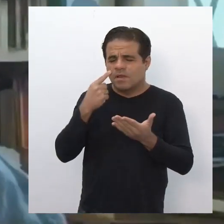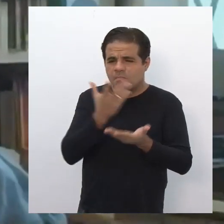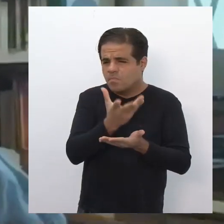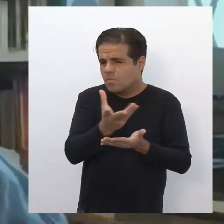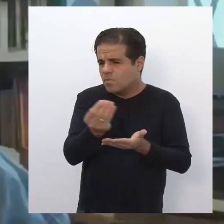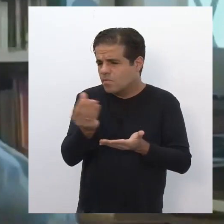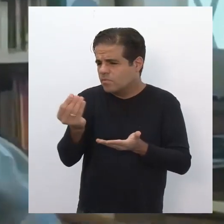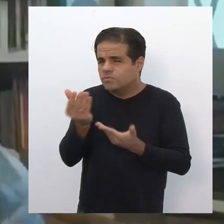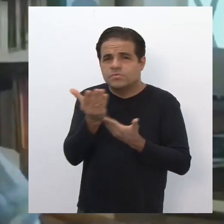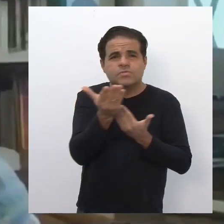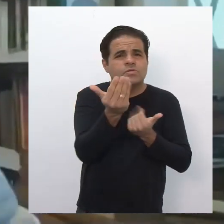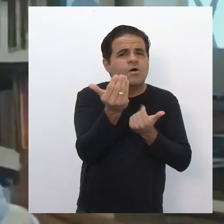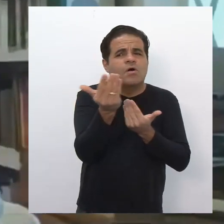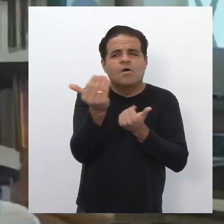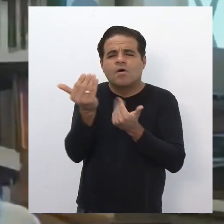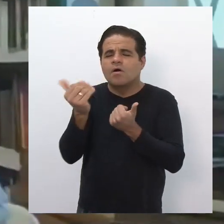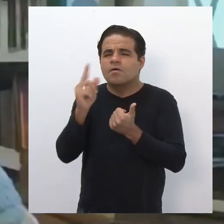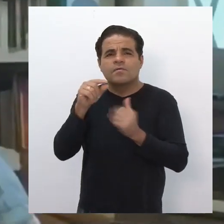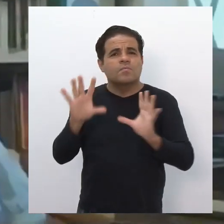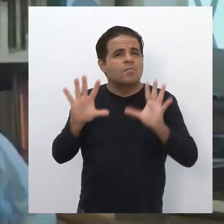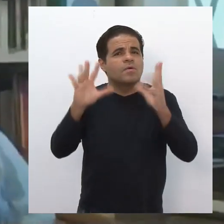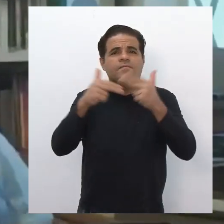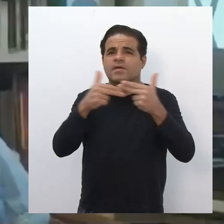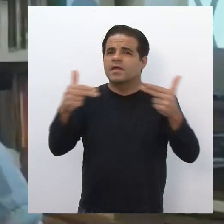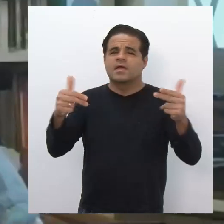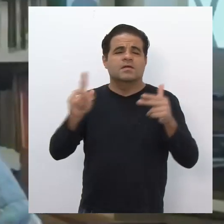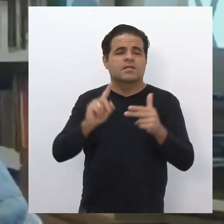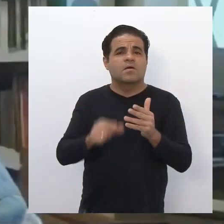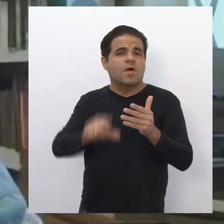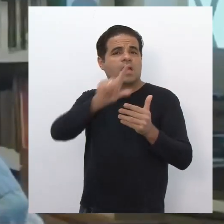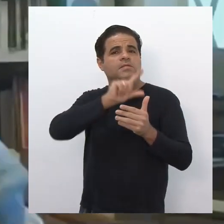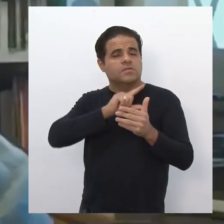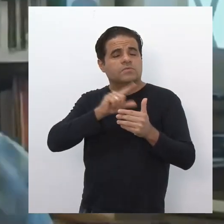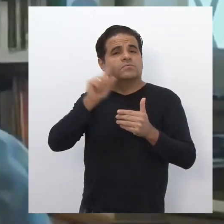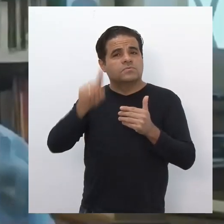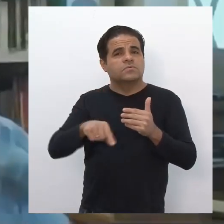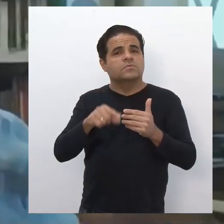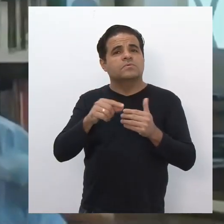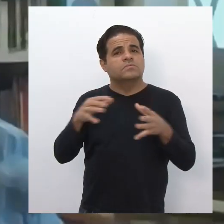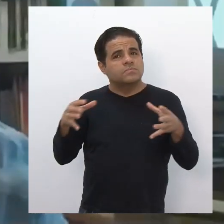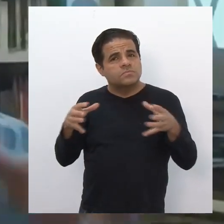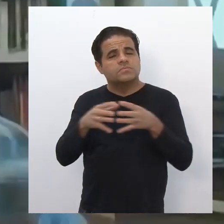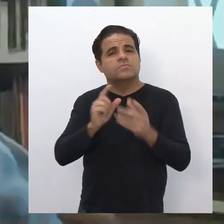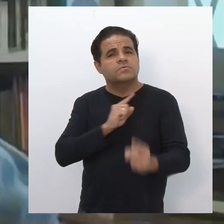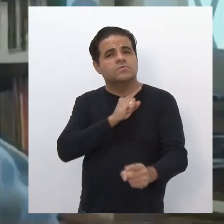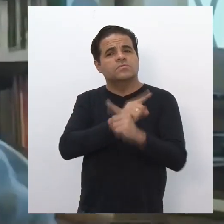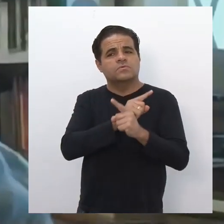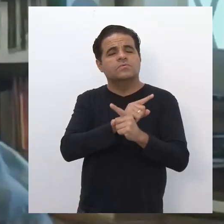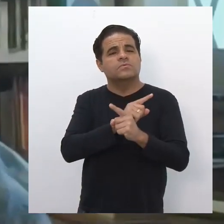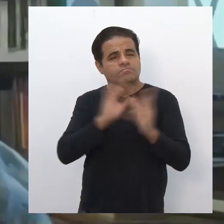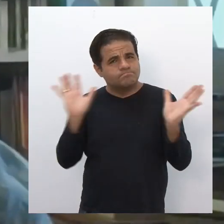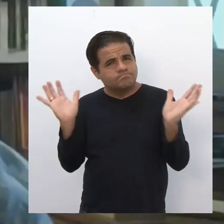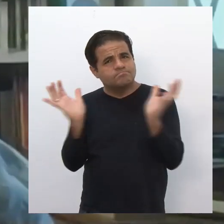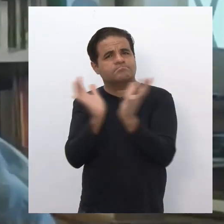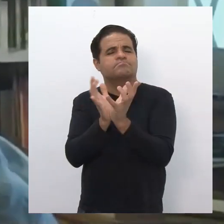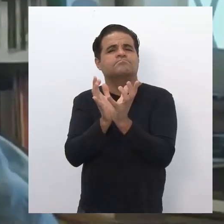de jovens. E não era para o evento que eu estava, era para um evento anterior, que era um encontro de